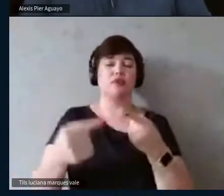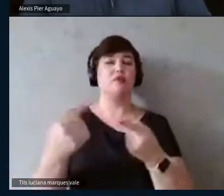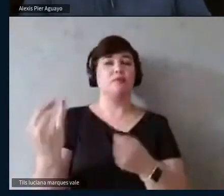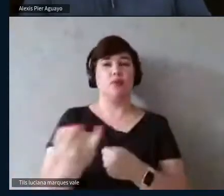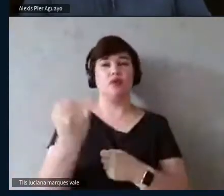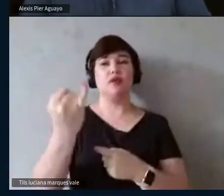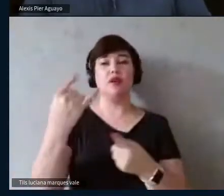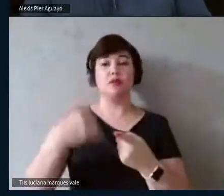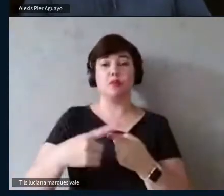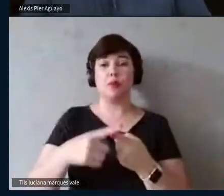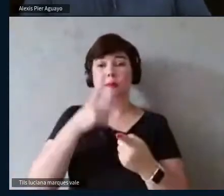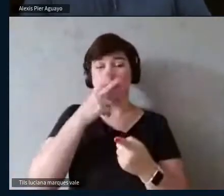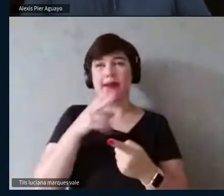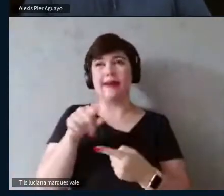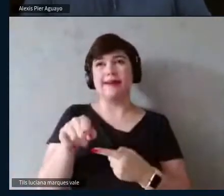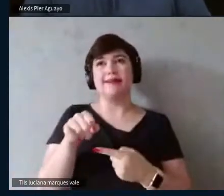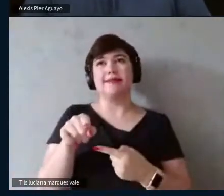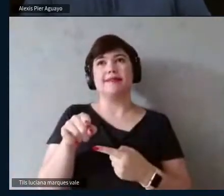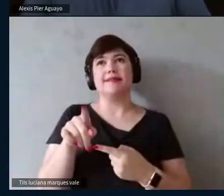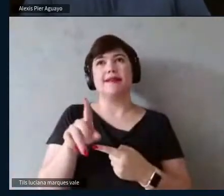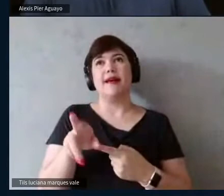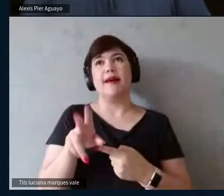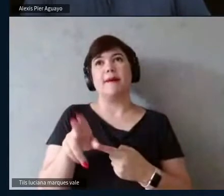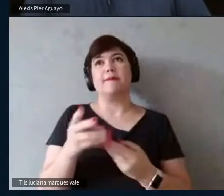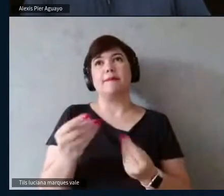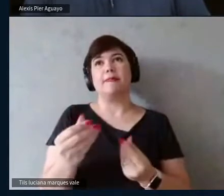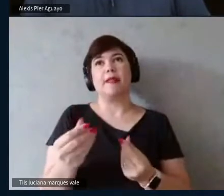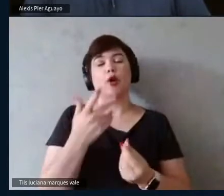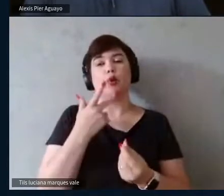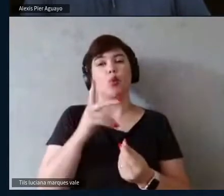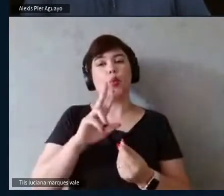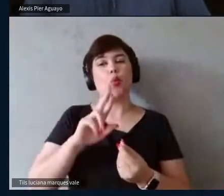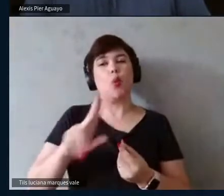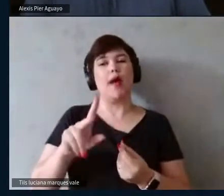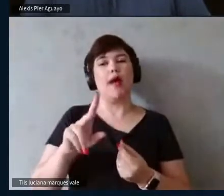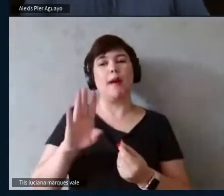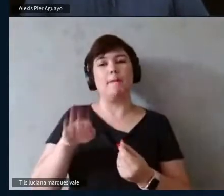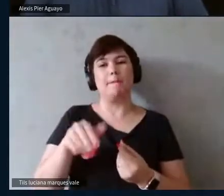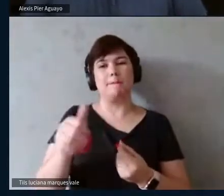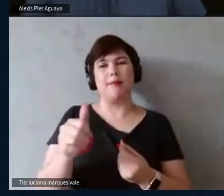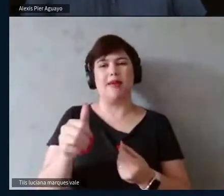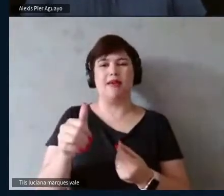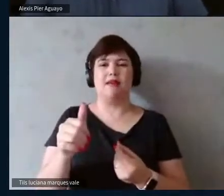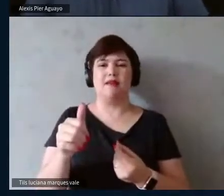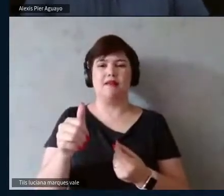parece, que não está sendo bem levada e que a gente poderia, de fato,